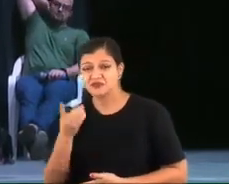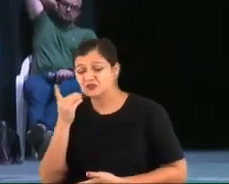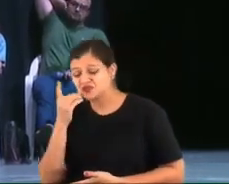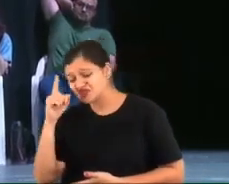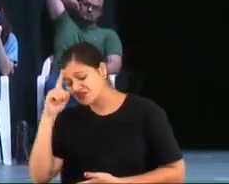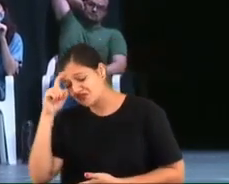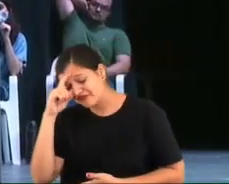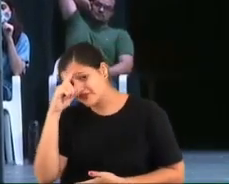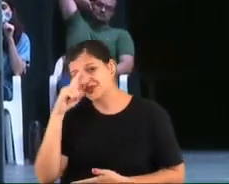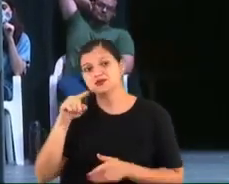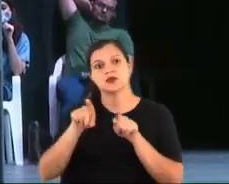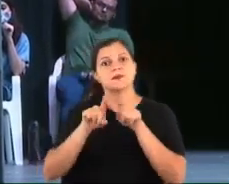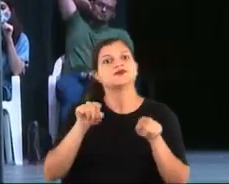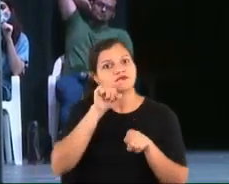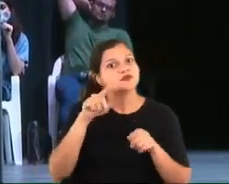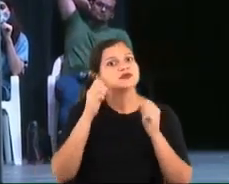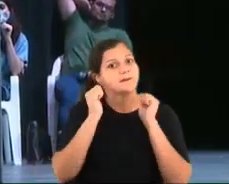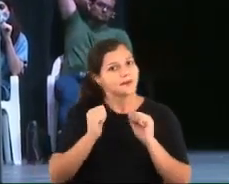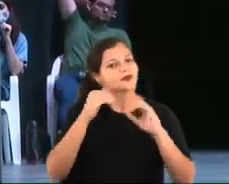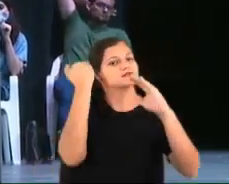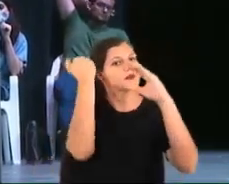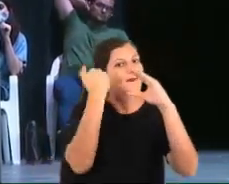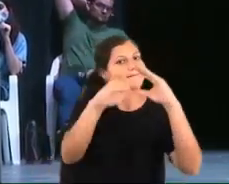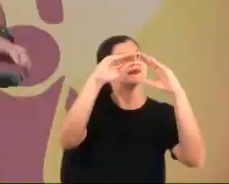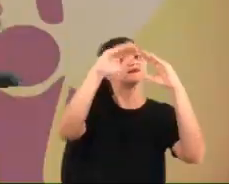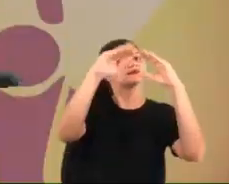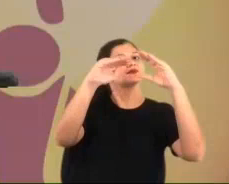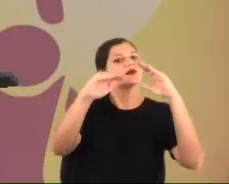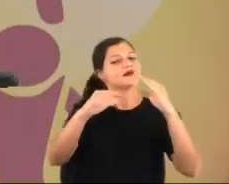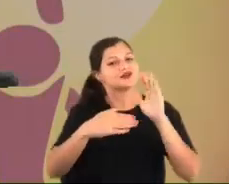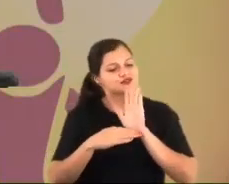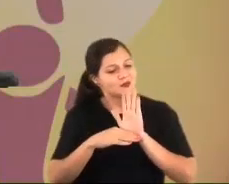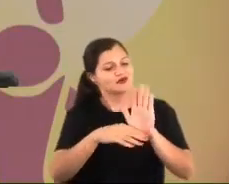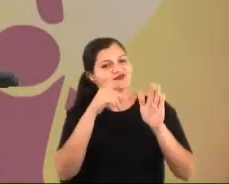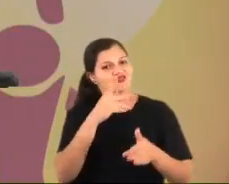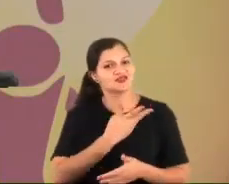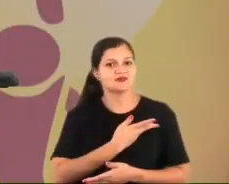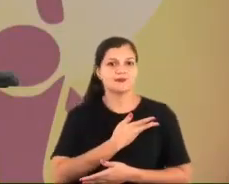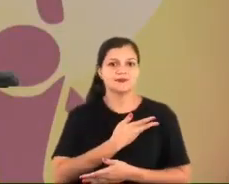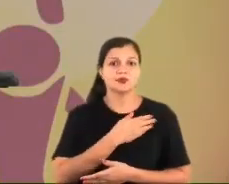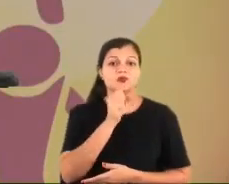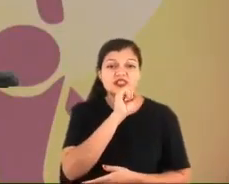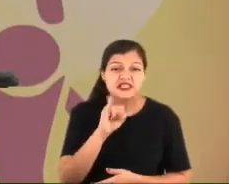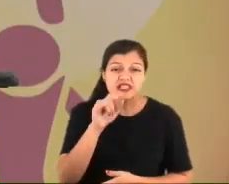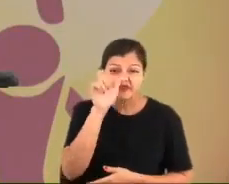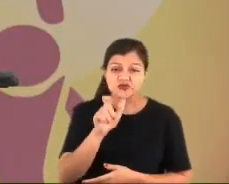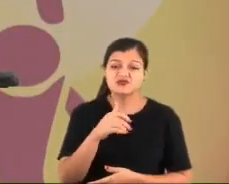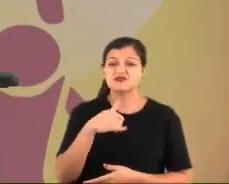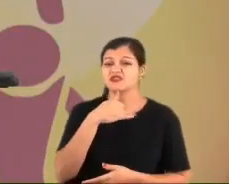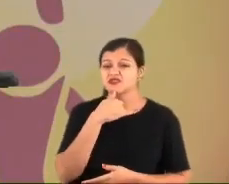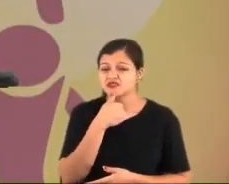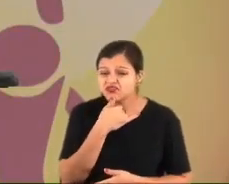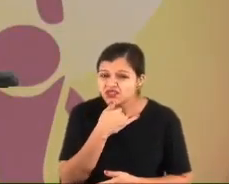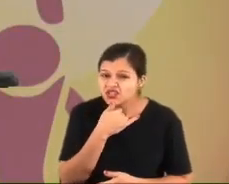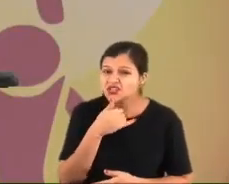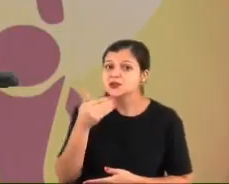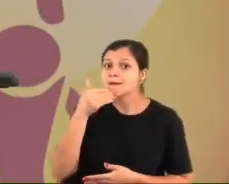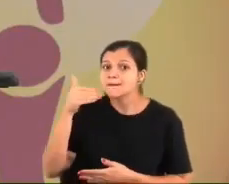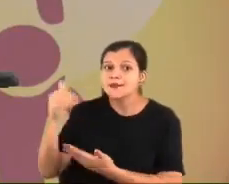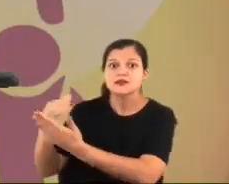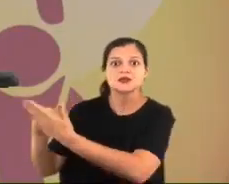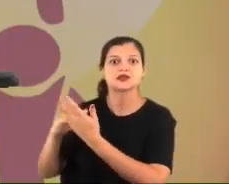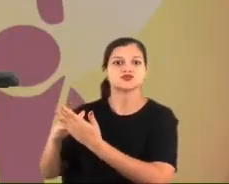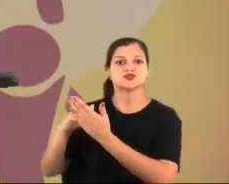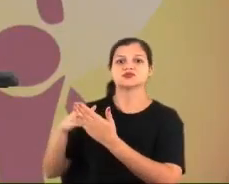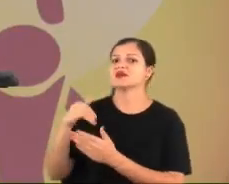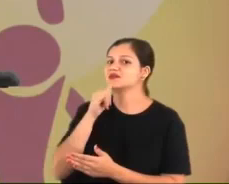estou desanimado, o que é que eu faço? Peça ajuda. Chegue no seu grupo de GA e diga assim, gente, eu estou desanimado. E